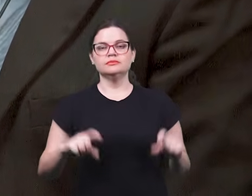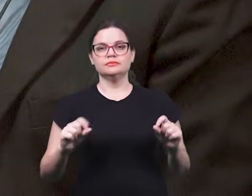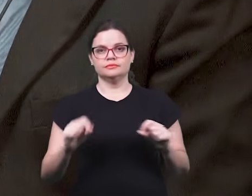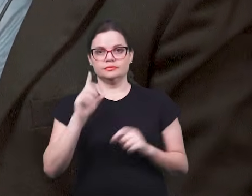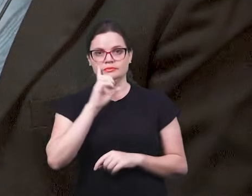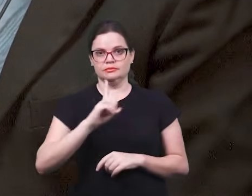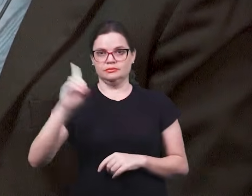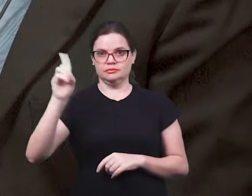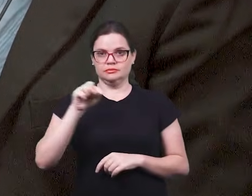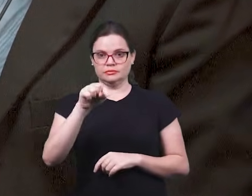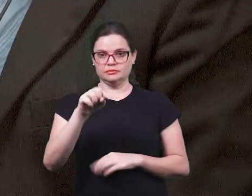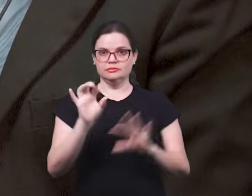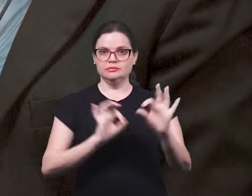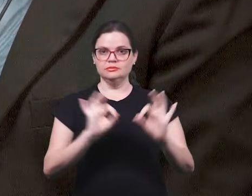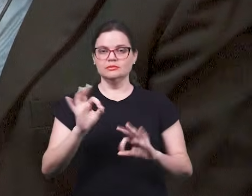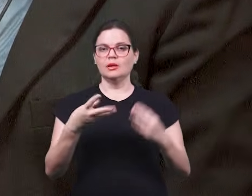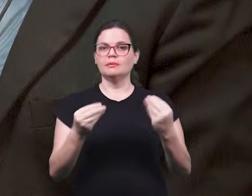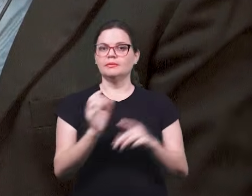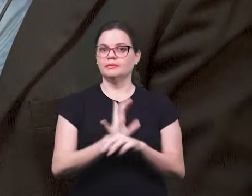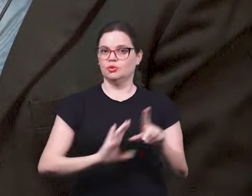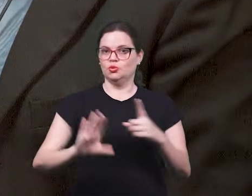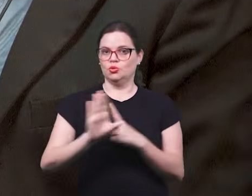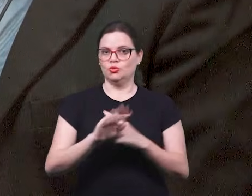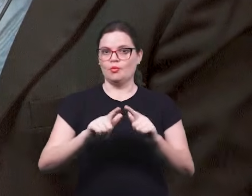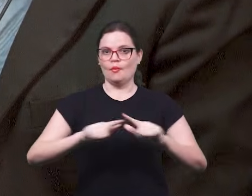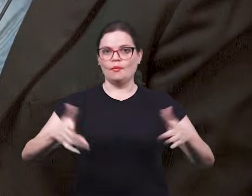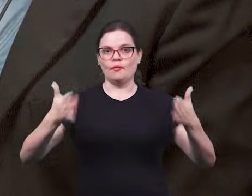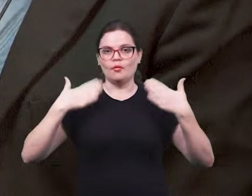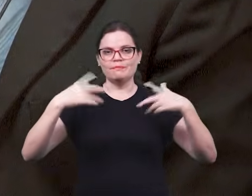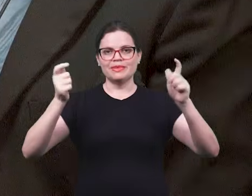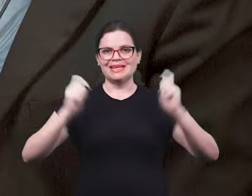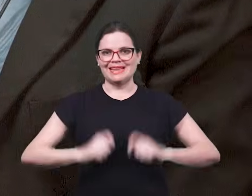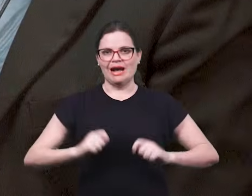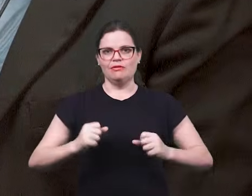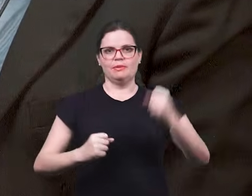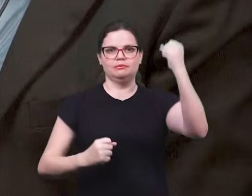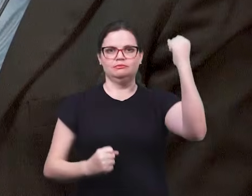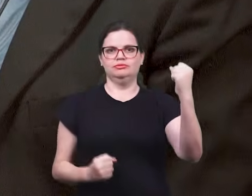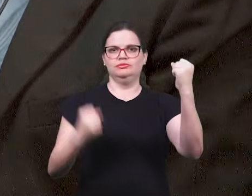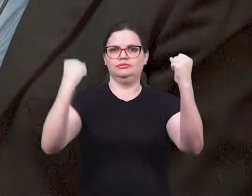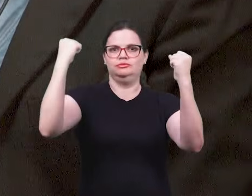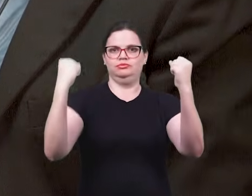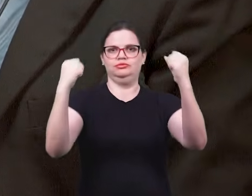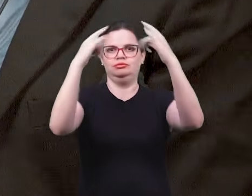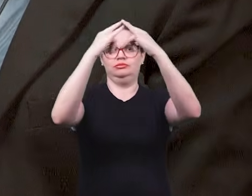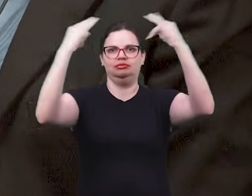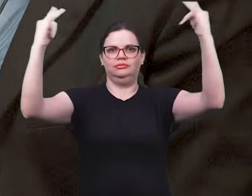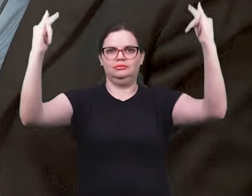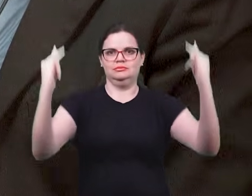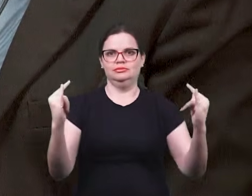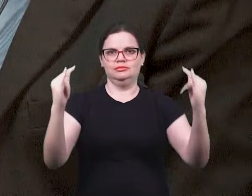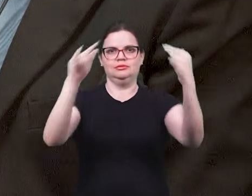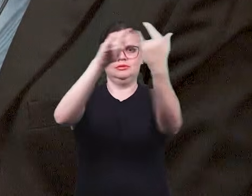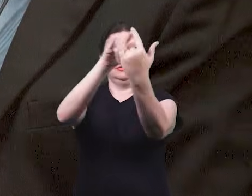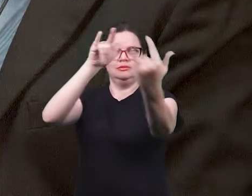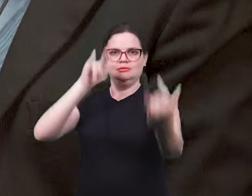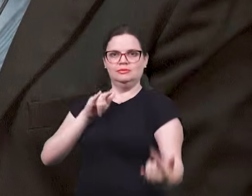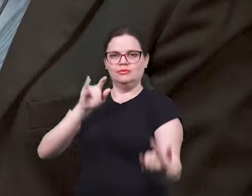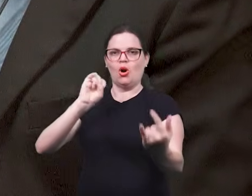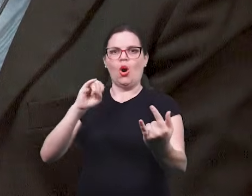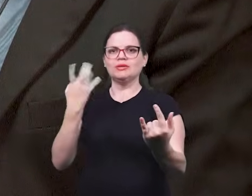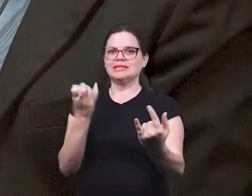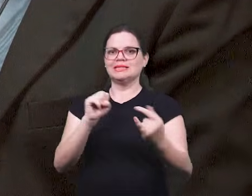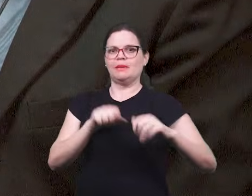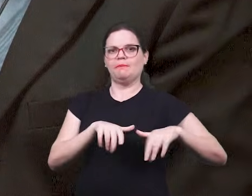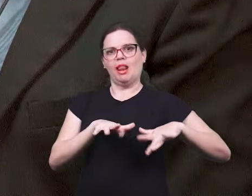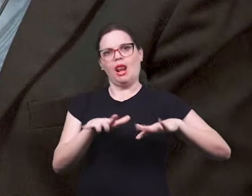Deus estabeleceu para o culto no deserto. Ele era desmontável, né? O povo estava caminhando no deserto e